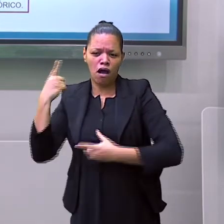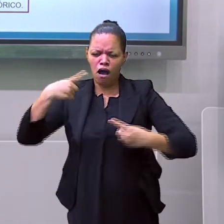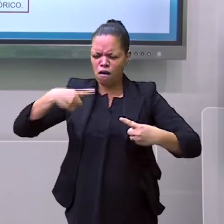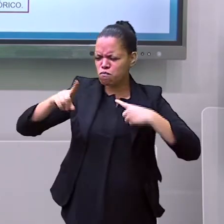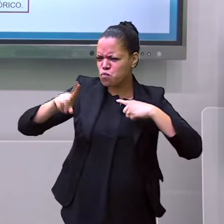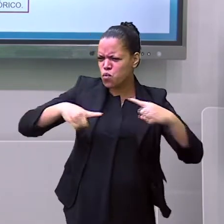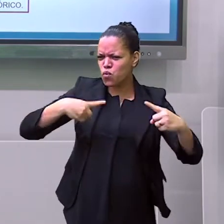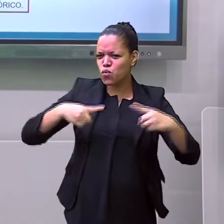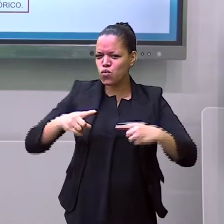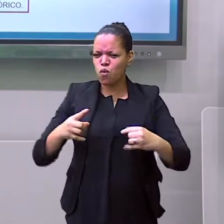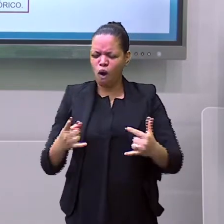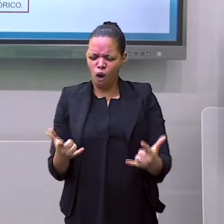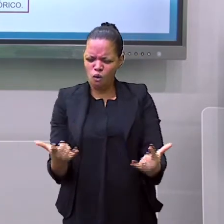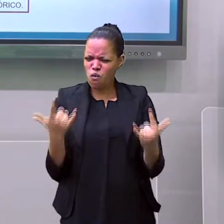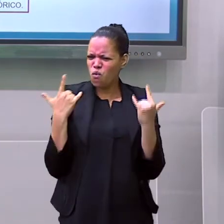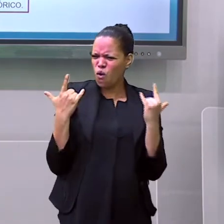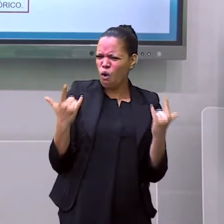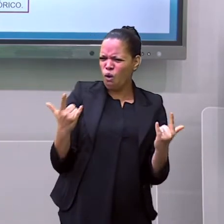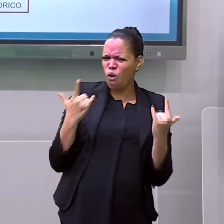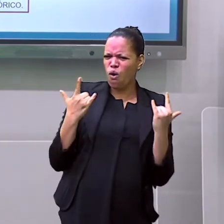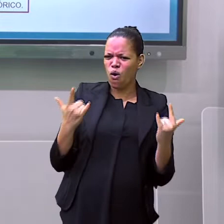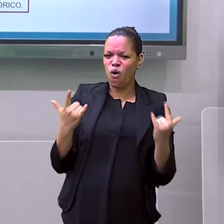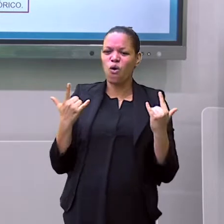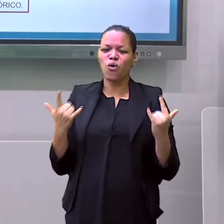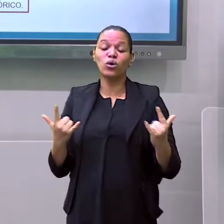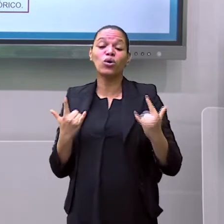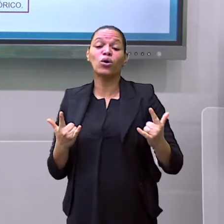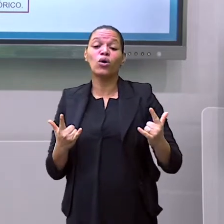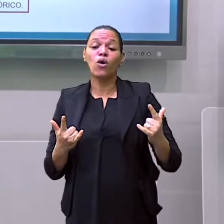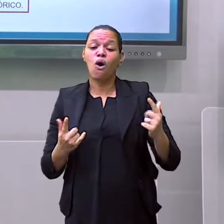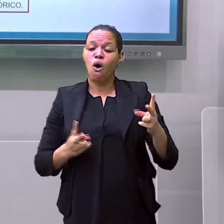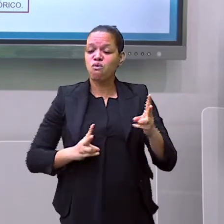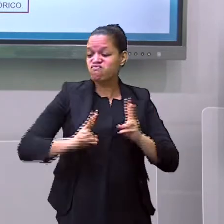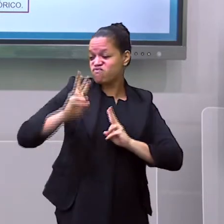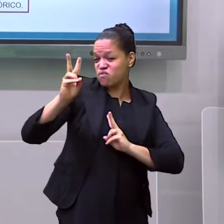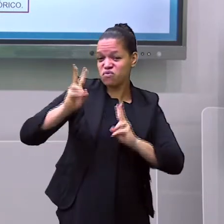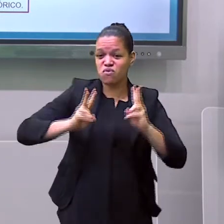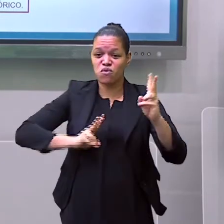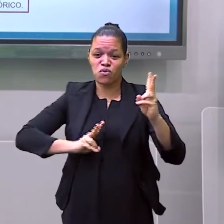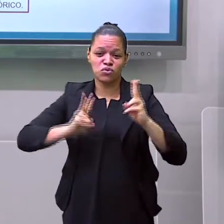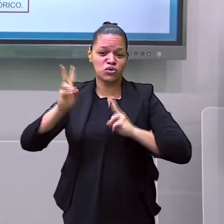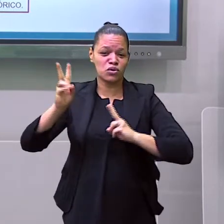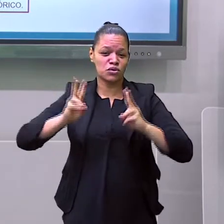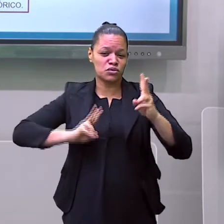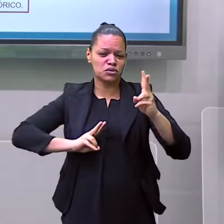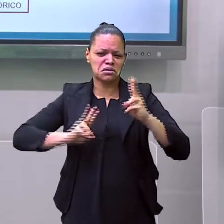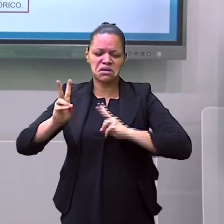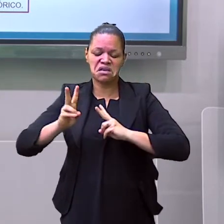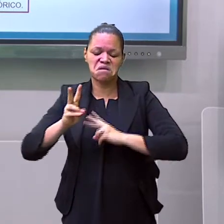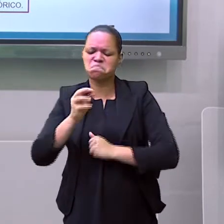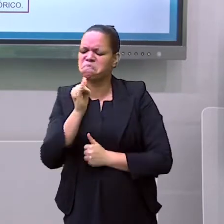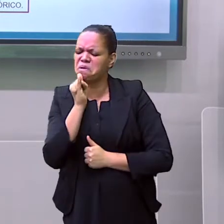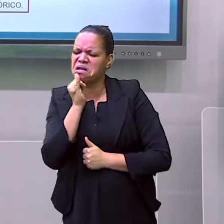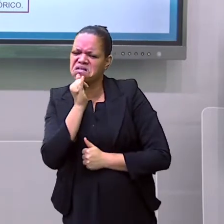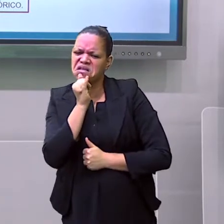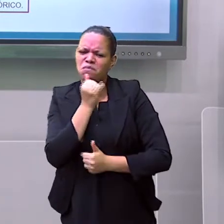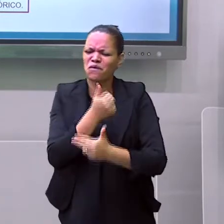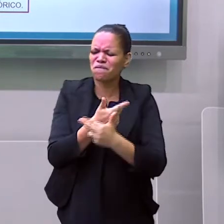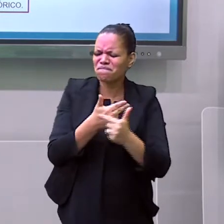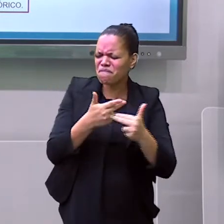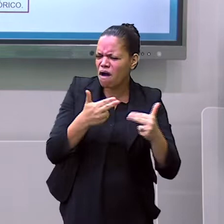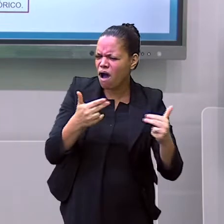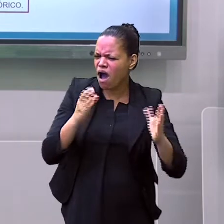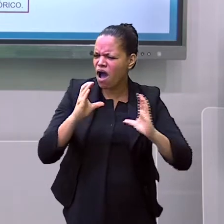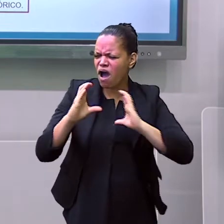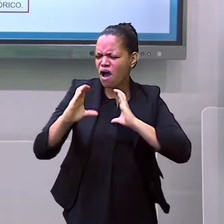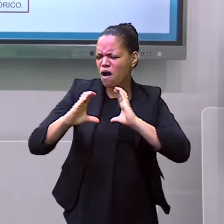jovens revolucionários. E aqui no Brasil, o tropicalismo com Caetano Veloso, Gal Costa,